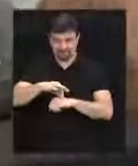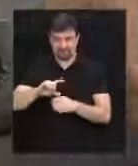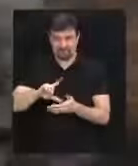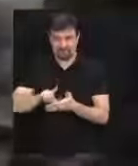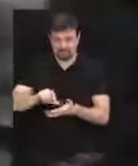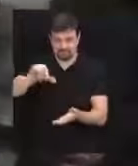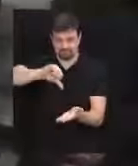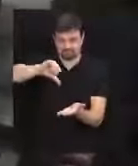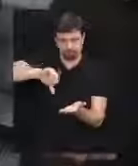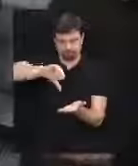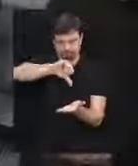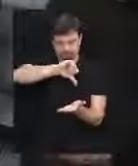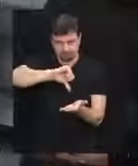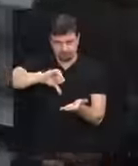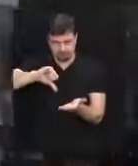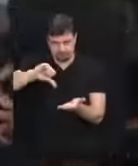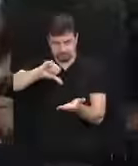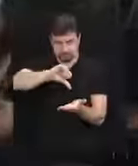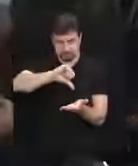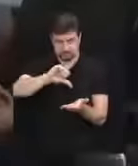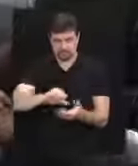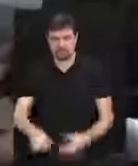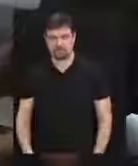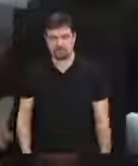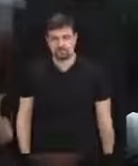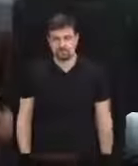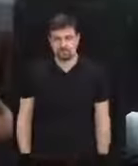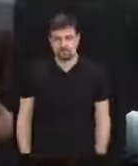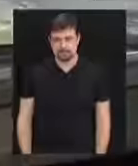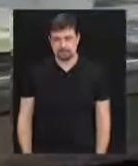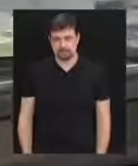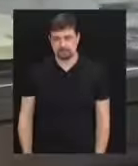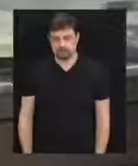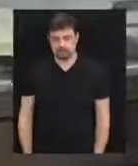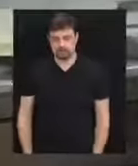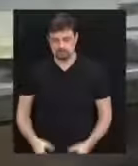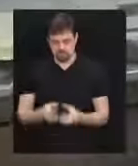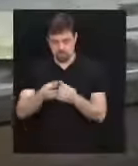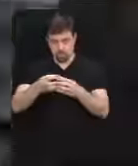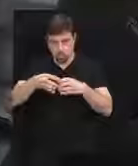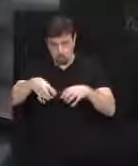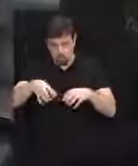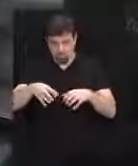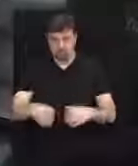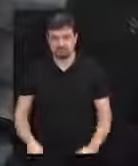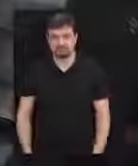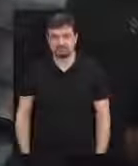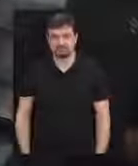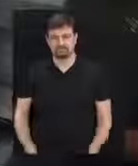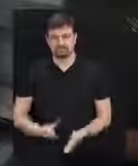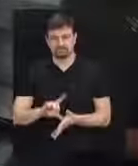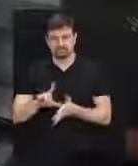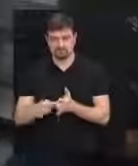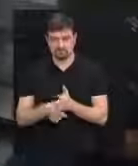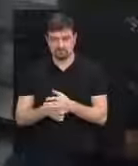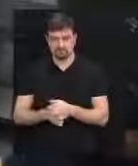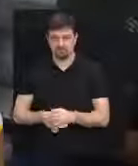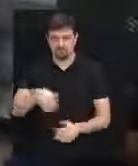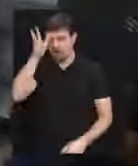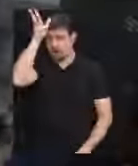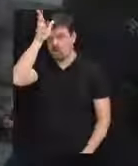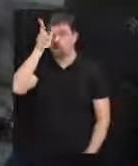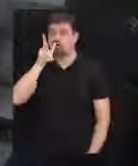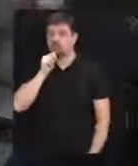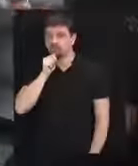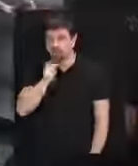de molho para dar um pouco de maciez, deixar ela mais suculenta. Coloquei o ovo aqui. É. Aí nós vamos colocar o